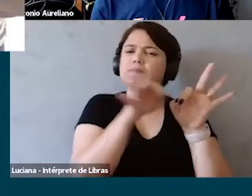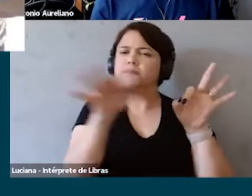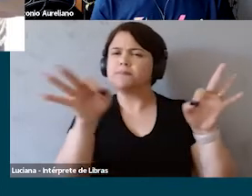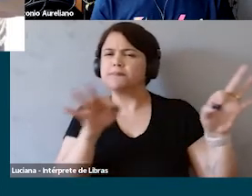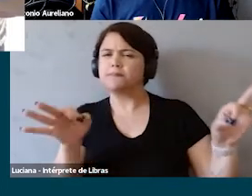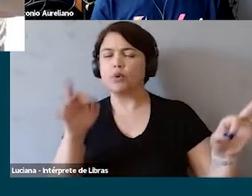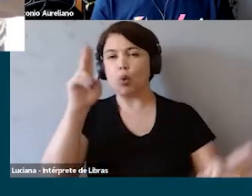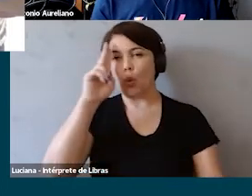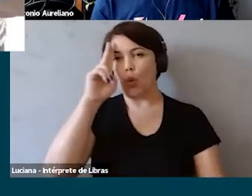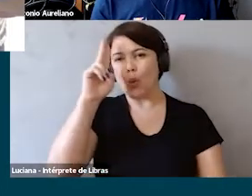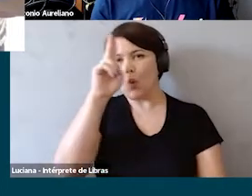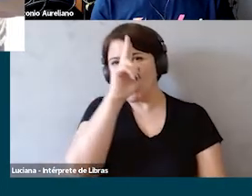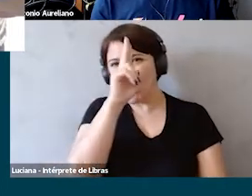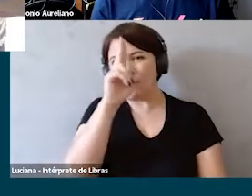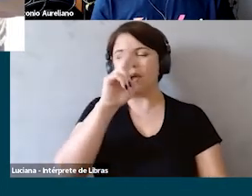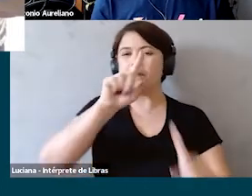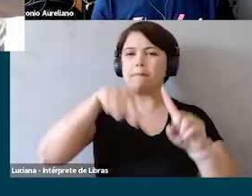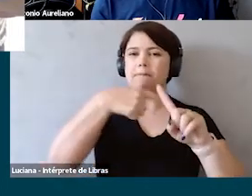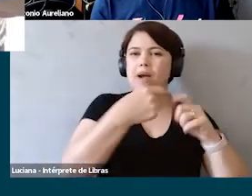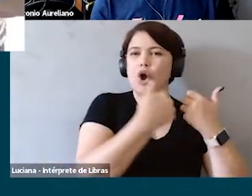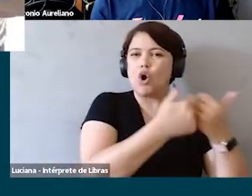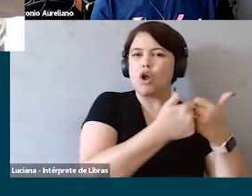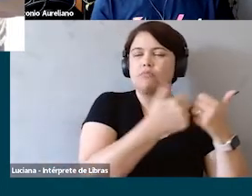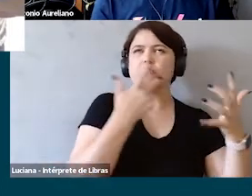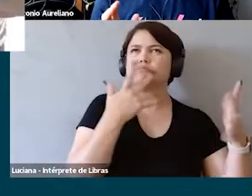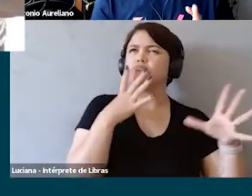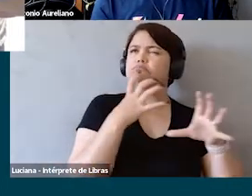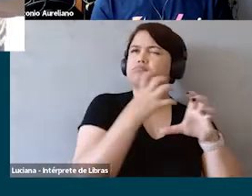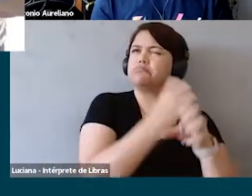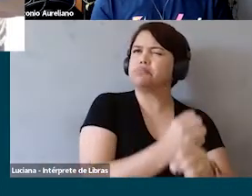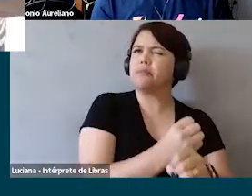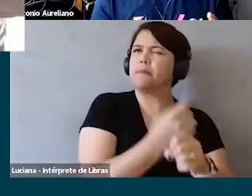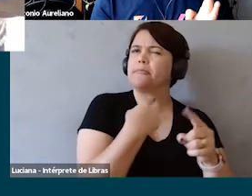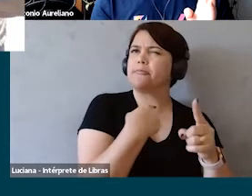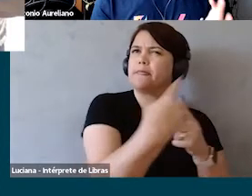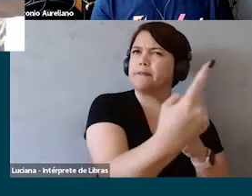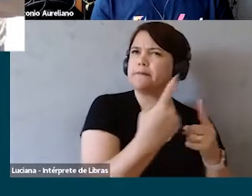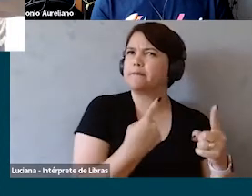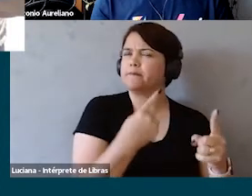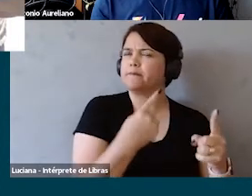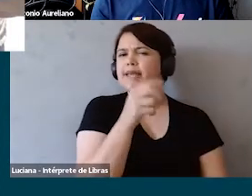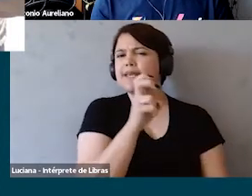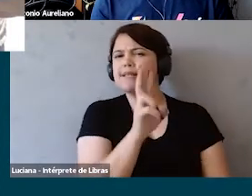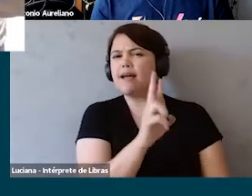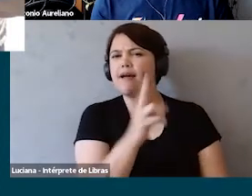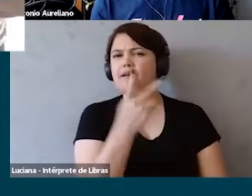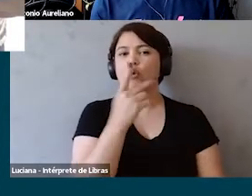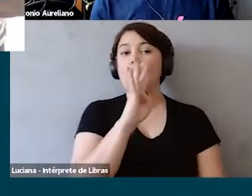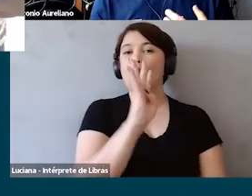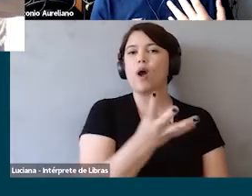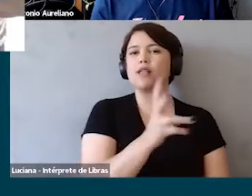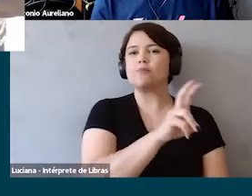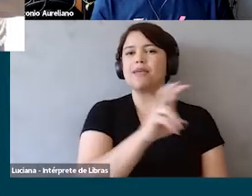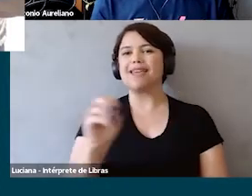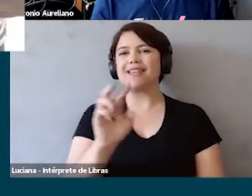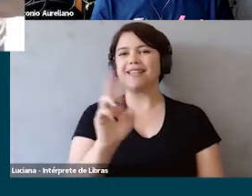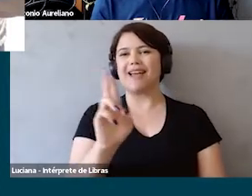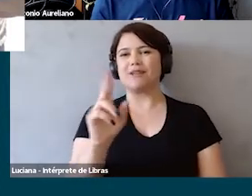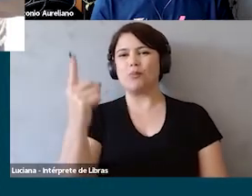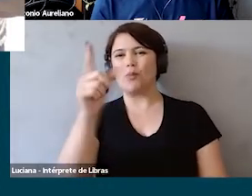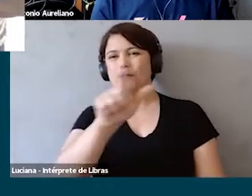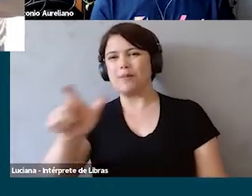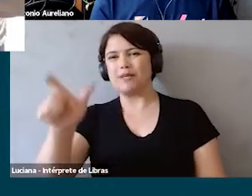distância média. E aí, colocando Uber e ônibus especiais, eu consigo inferir que a média de ida e volta é de R$15, o que dá R$4.500